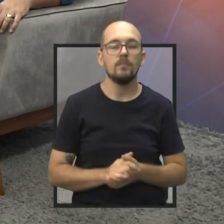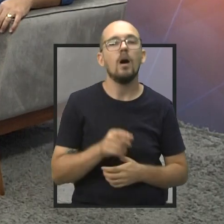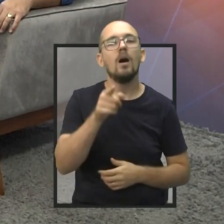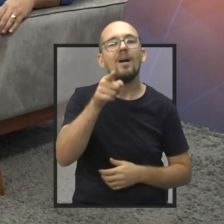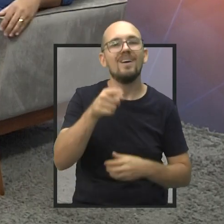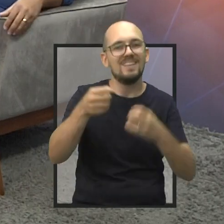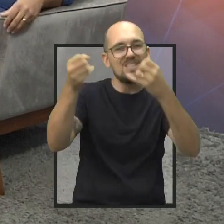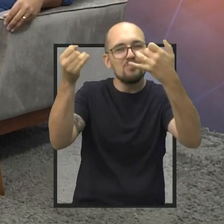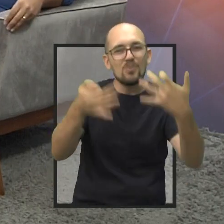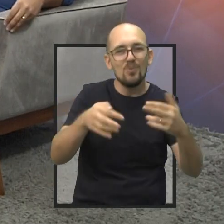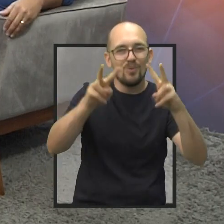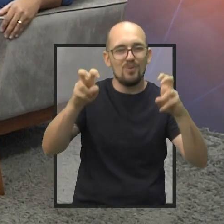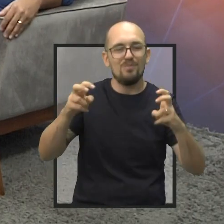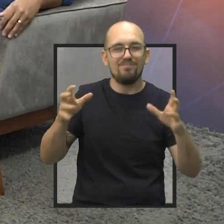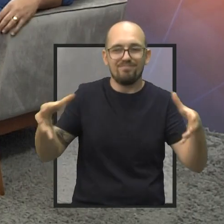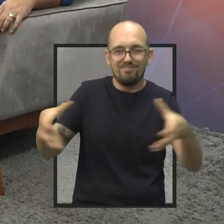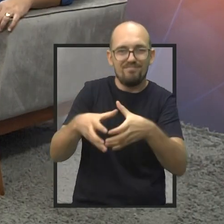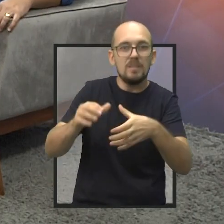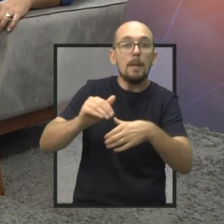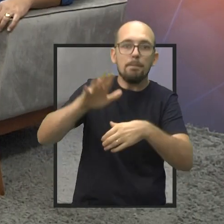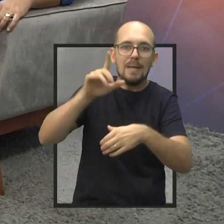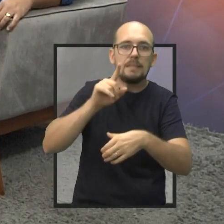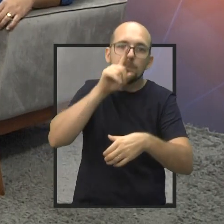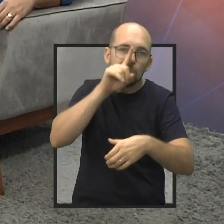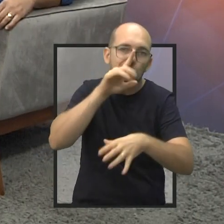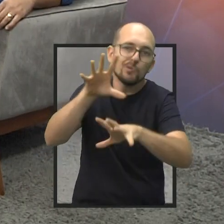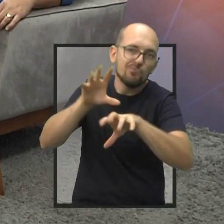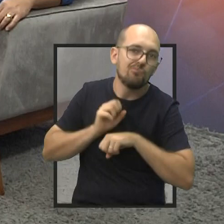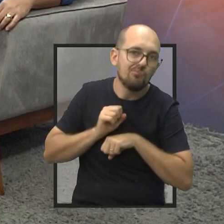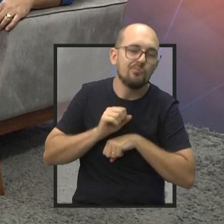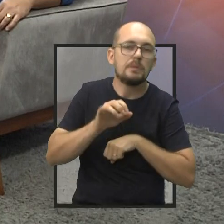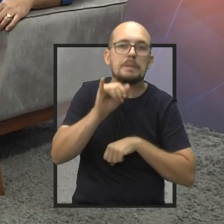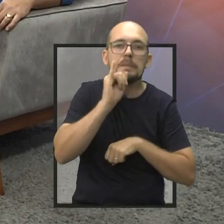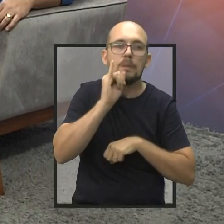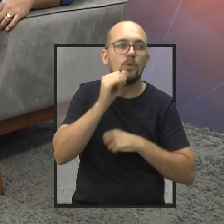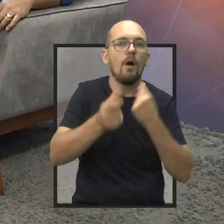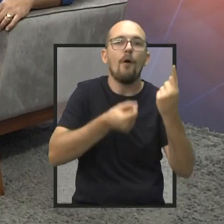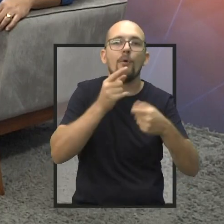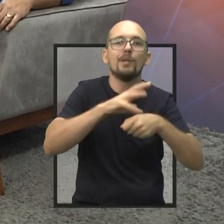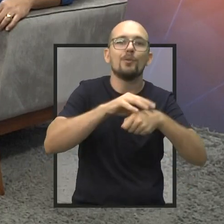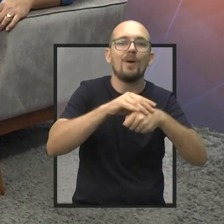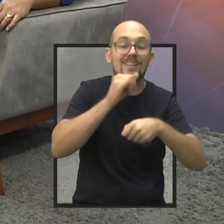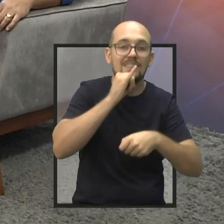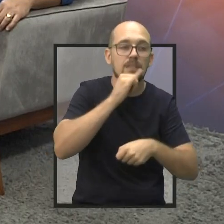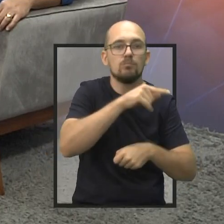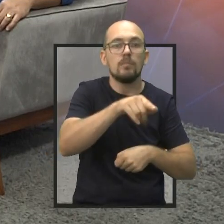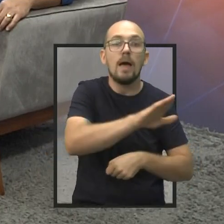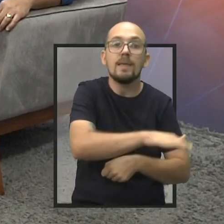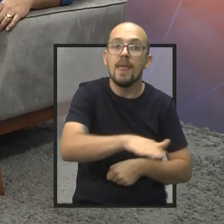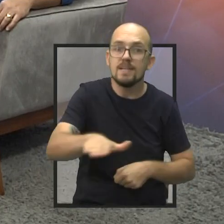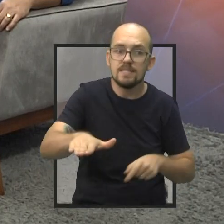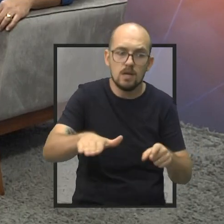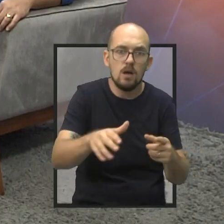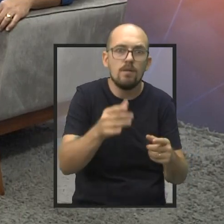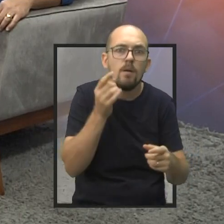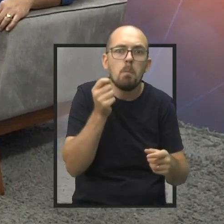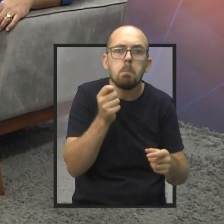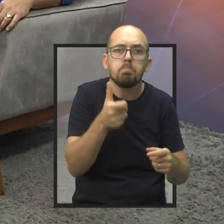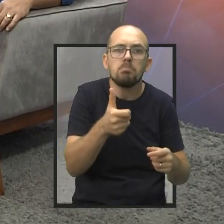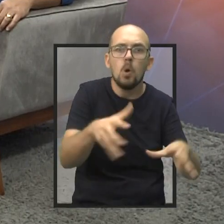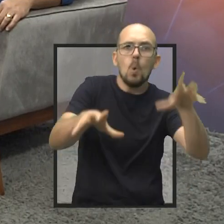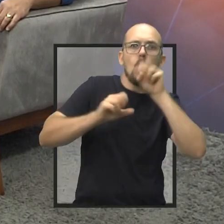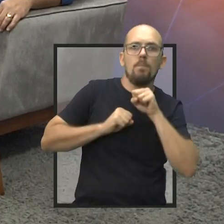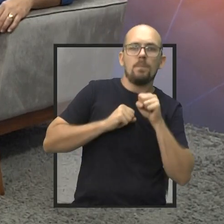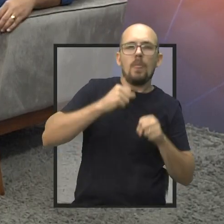público mais vulnerável a essa doença, né? Geralmente, em outras doenças respiratórias, as crianças costumam ser um público vulnerável, né? Sim. E